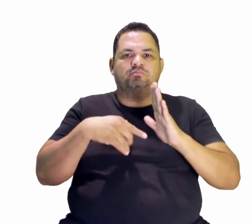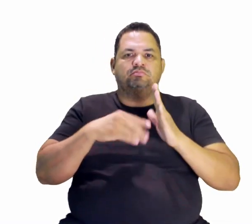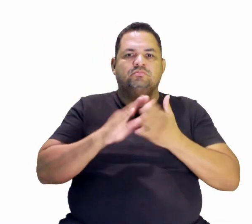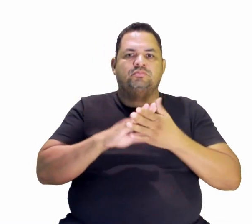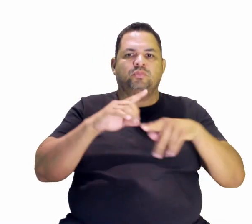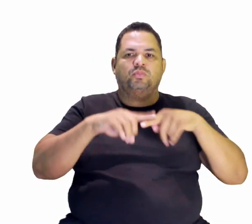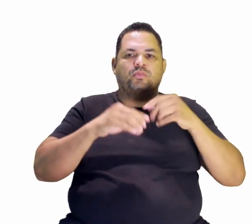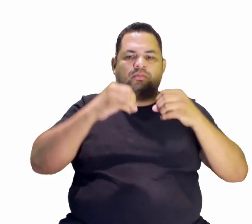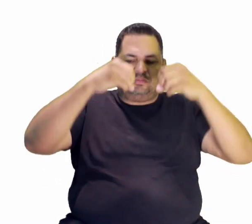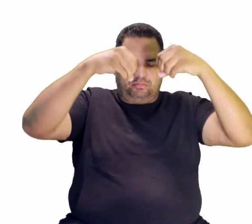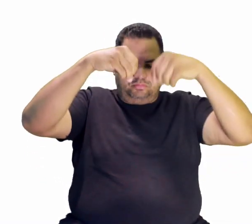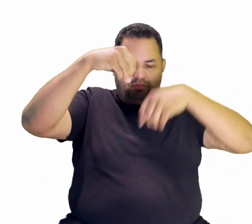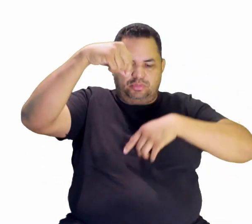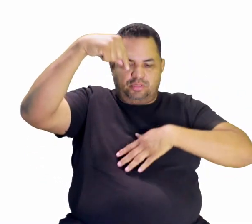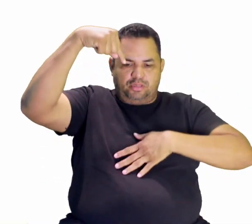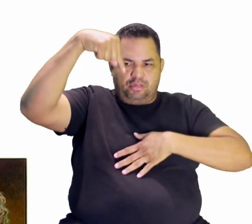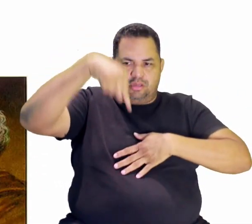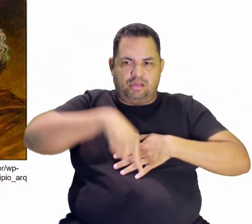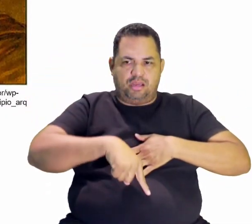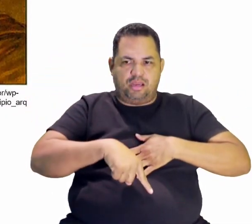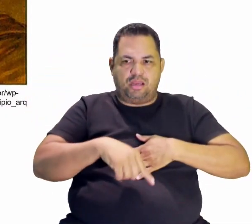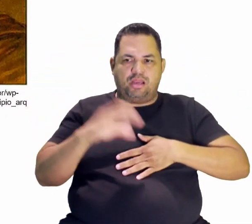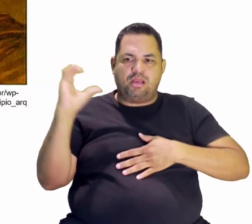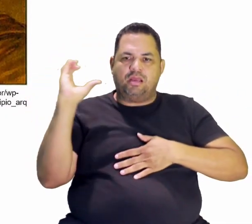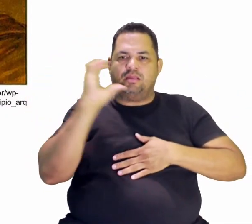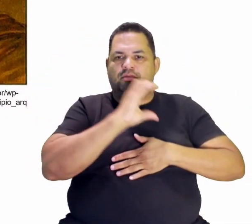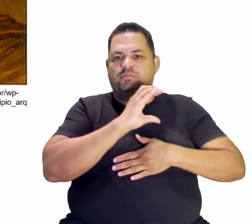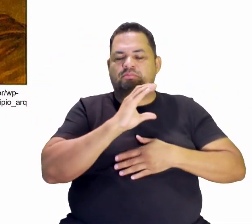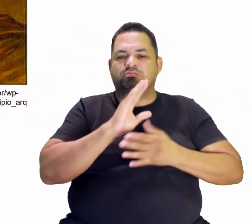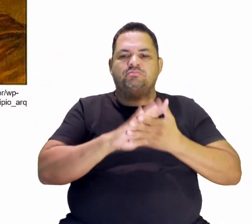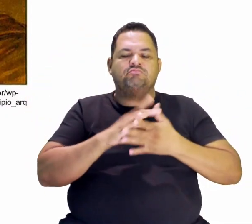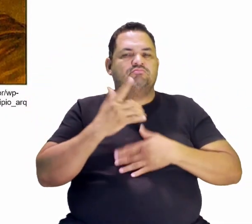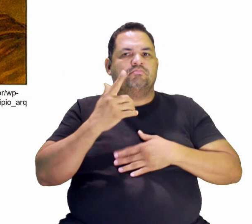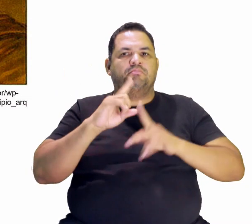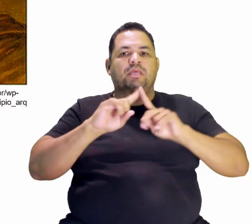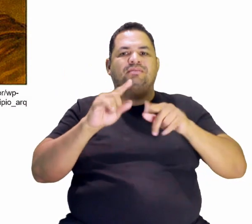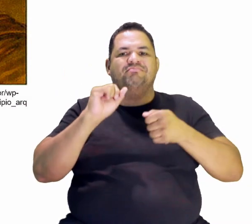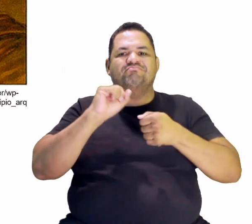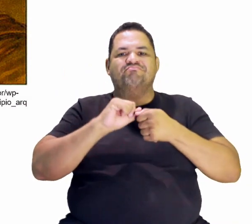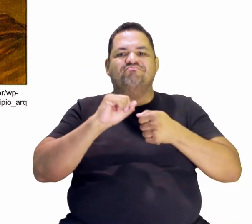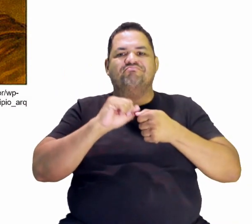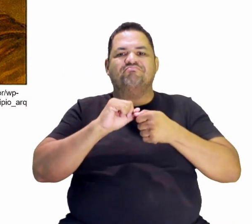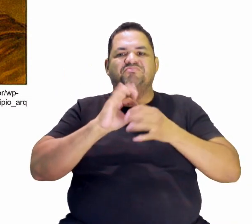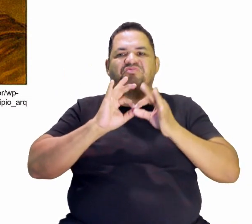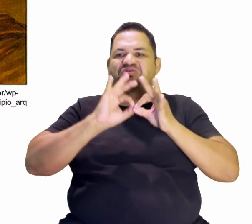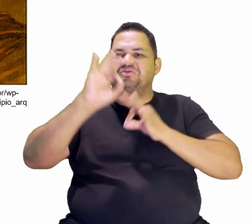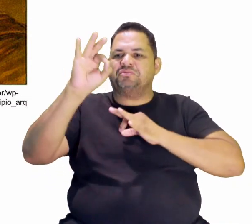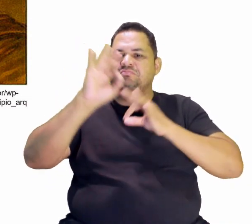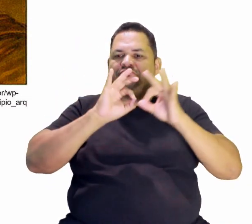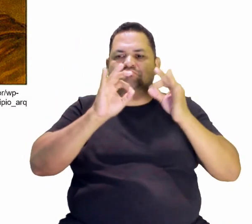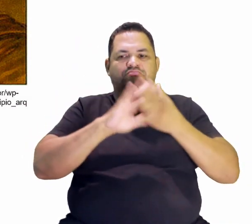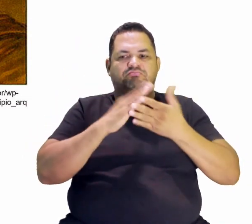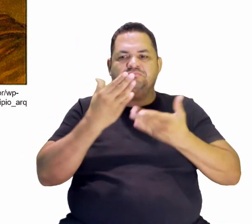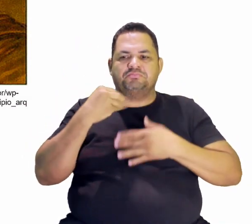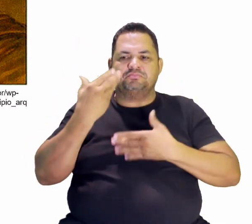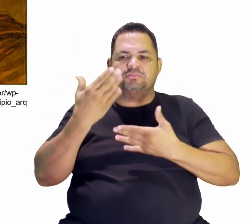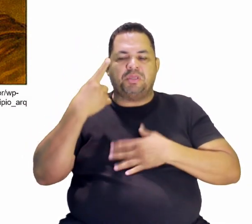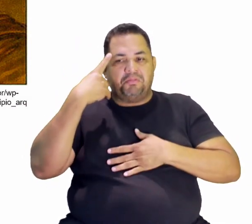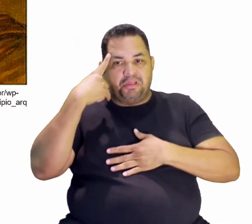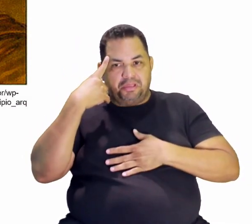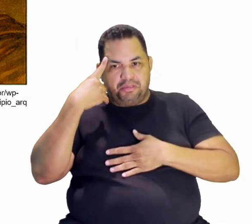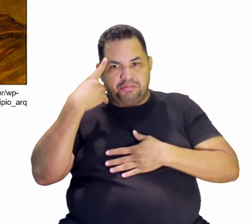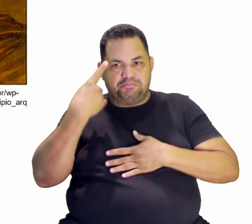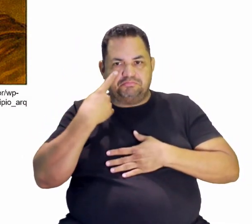pesados caíam mais rápido, só que Aristóteles não fez nenhuma medida, né? Ele não fazia medida, só